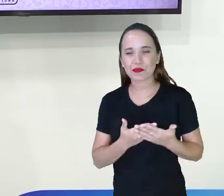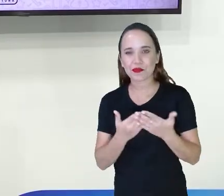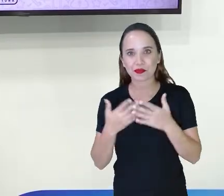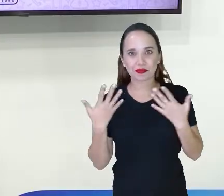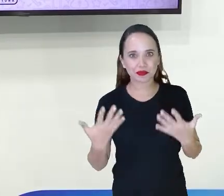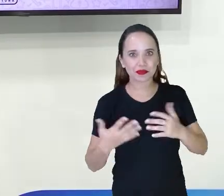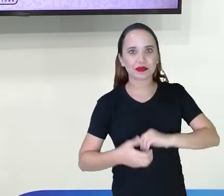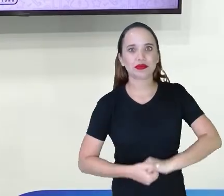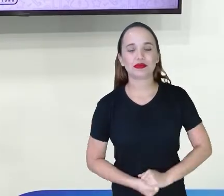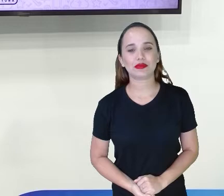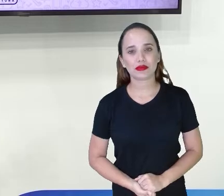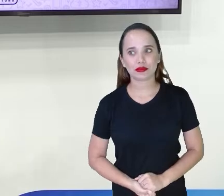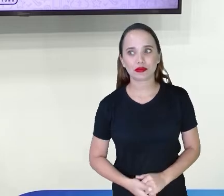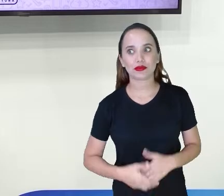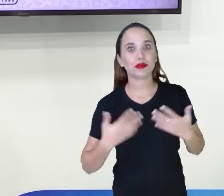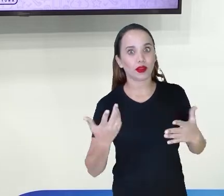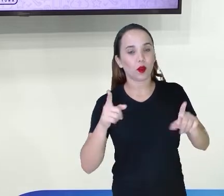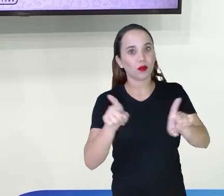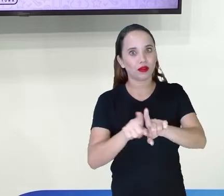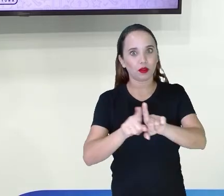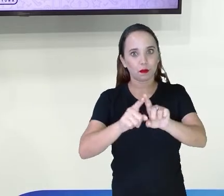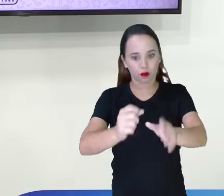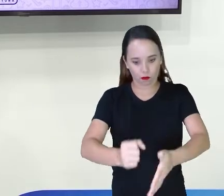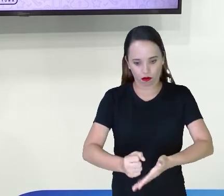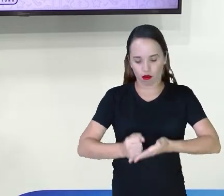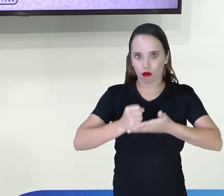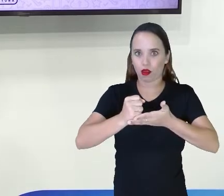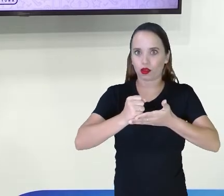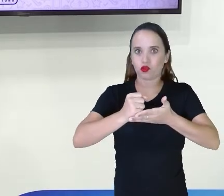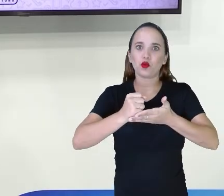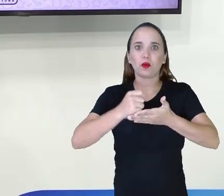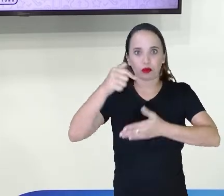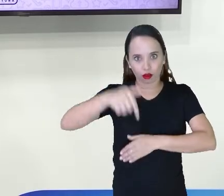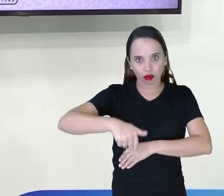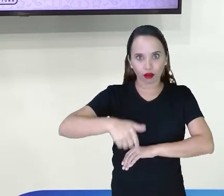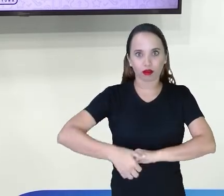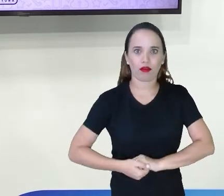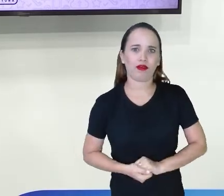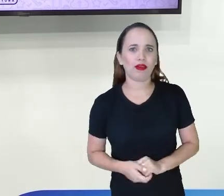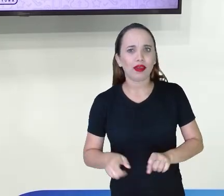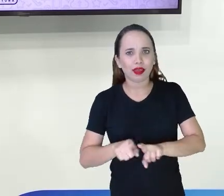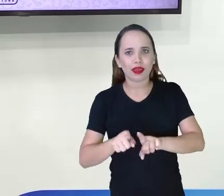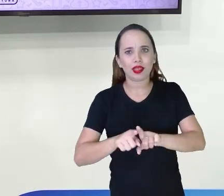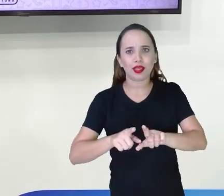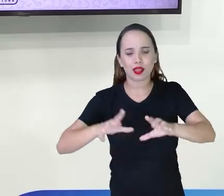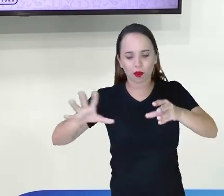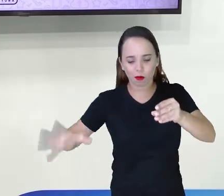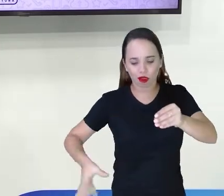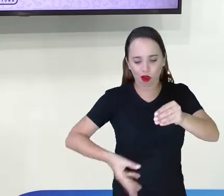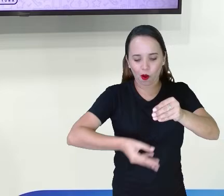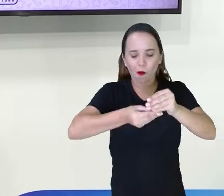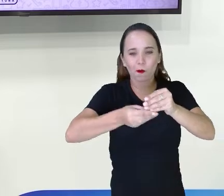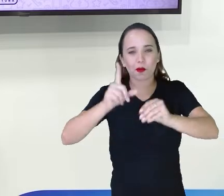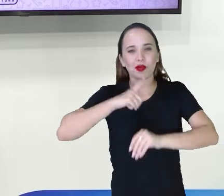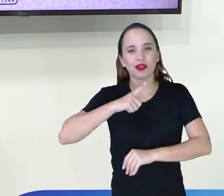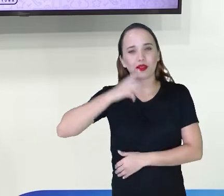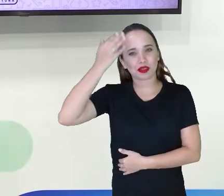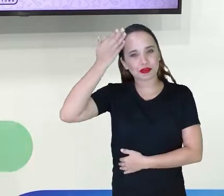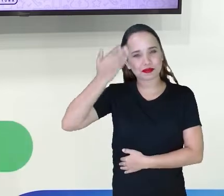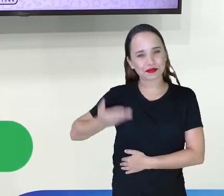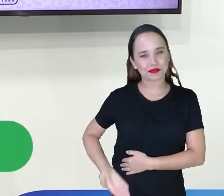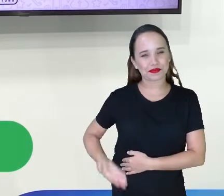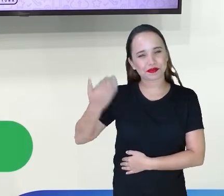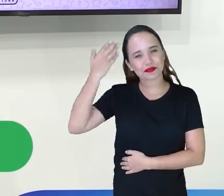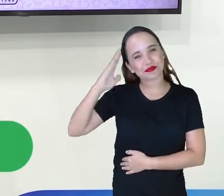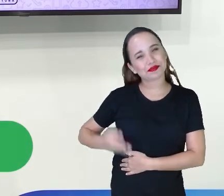Então, para me ajudar, né, para auxiliar a gente e abrilhantar a aula, né, Brielle está aqui para fazer